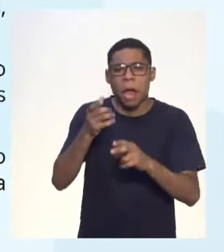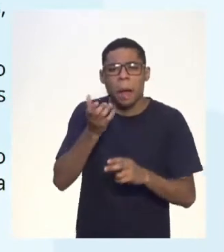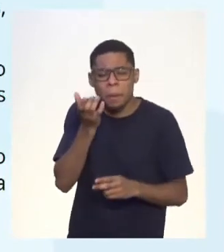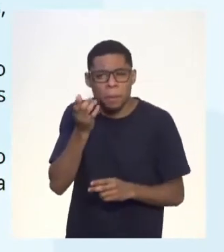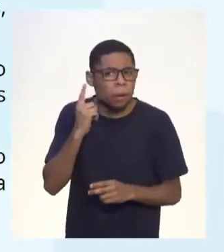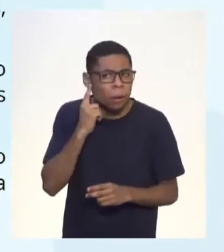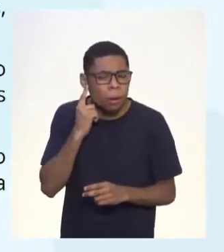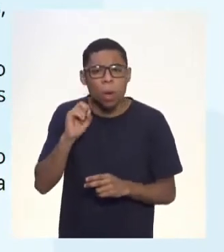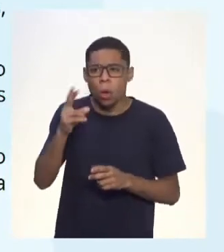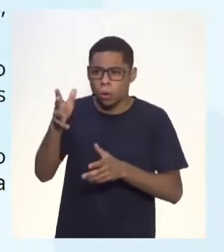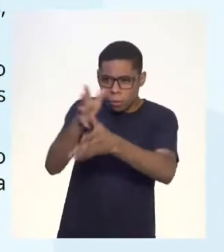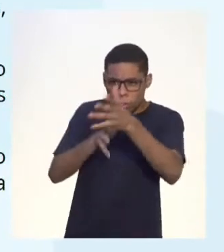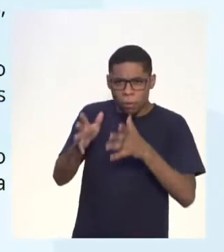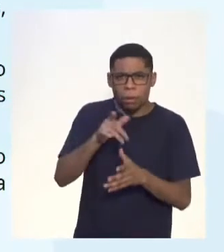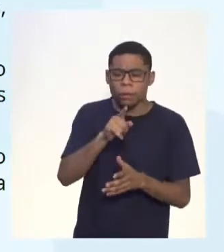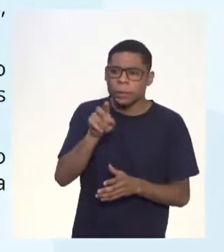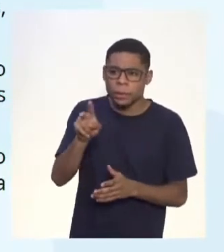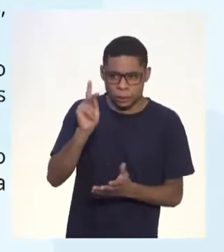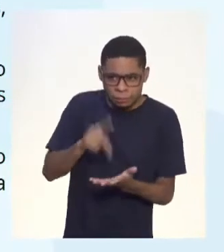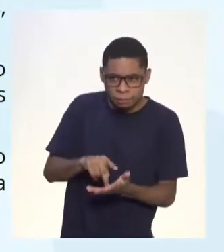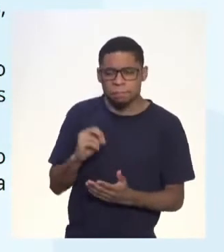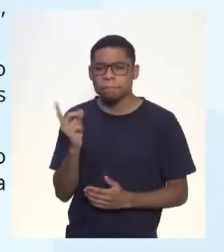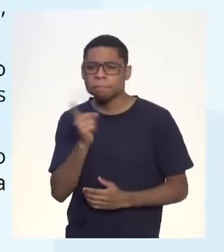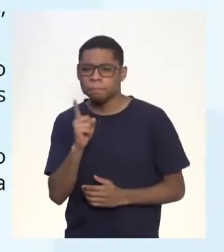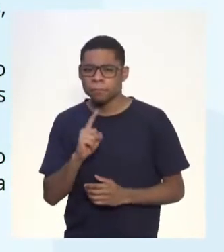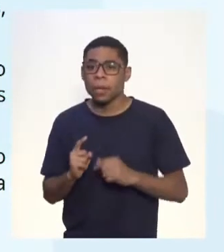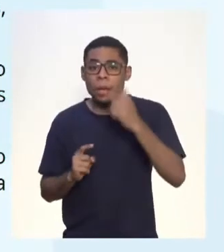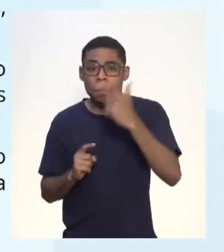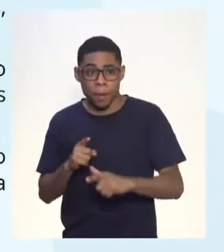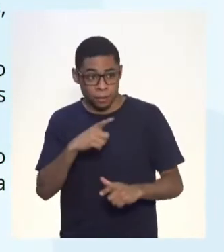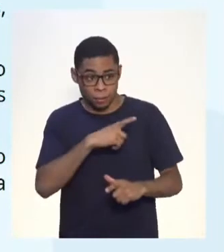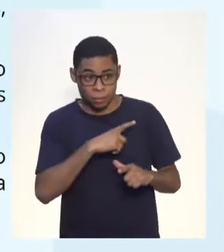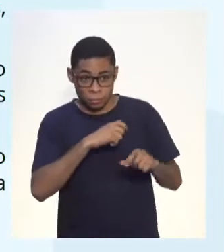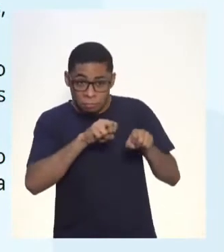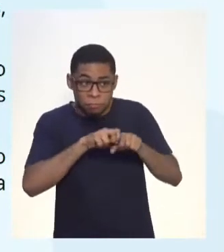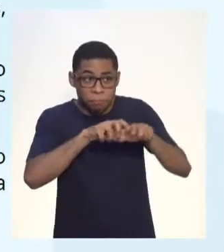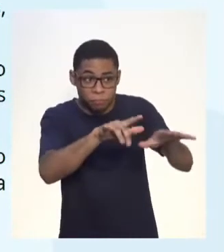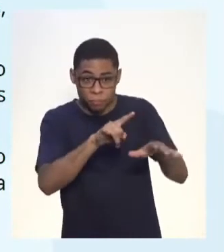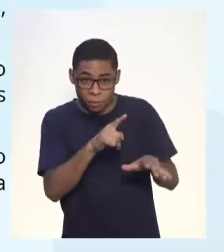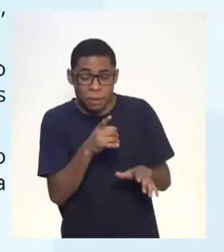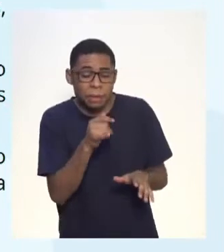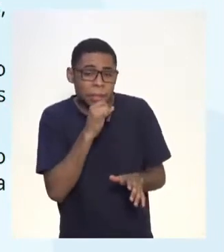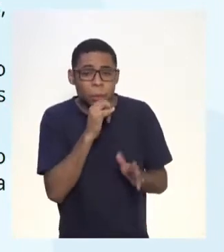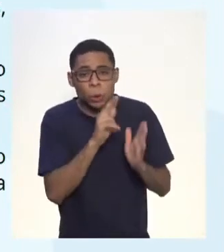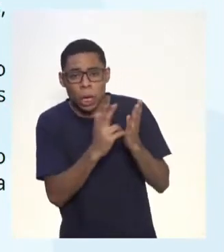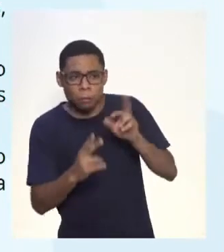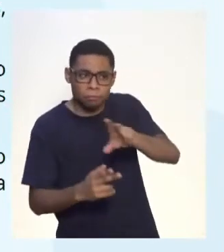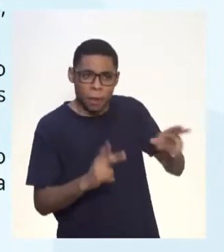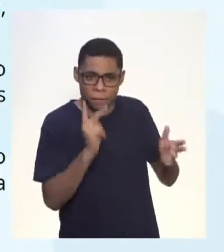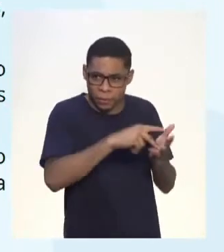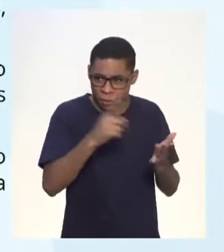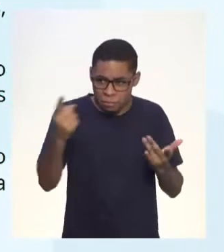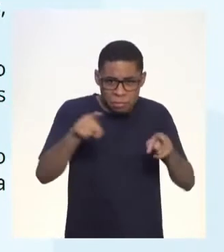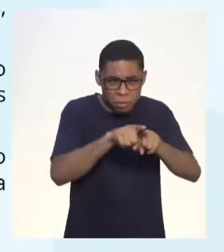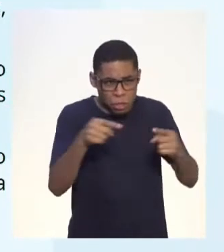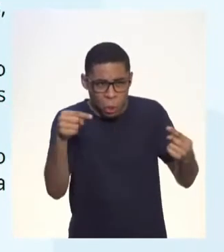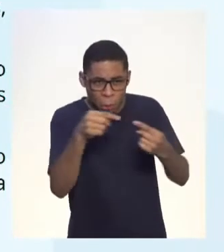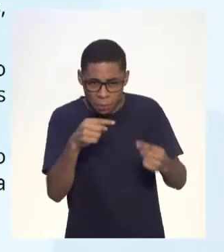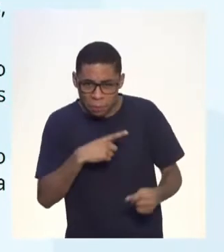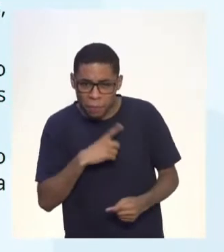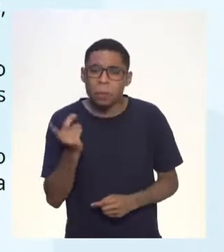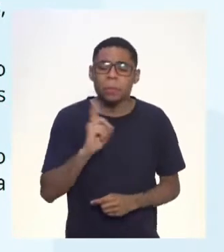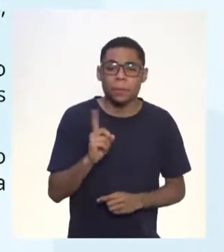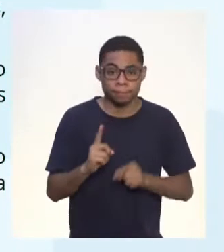e se está sendo veiculado pelos principais meios de comunicação. É necessário ter atenção redobrada, pois